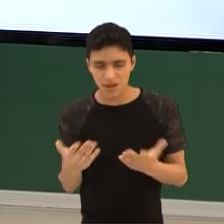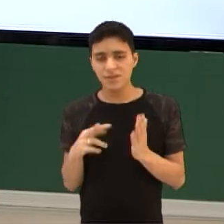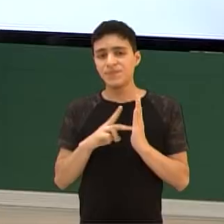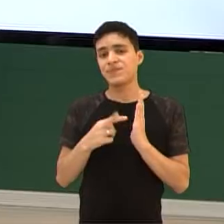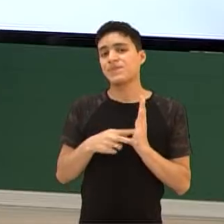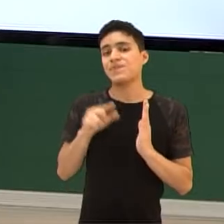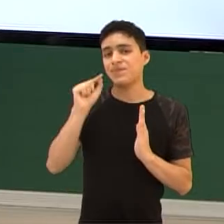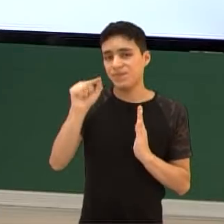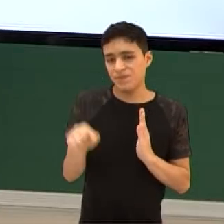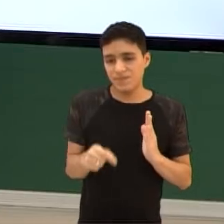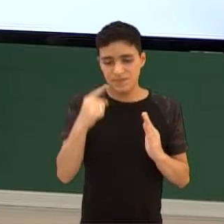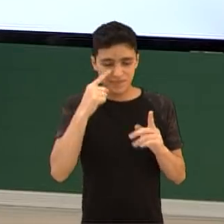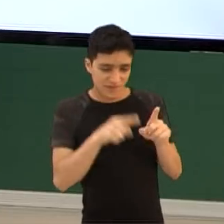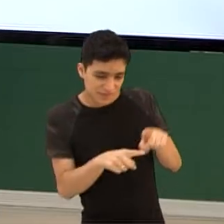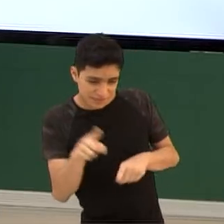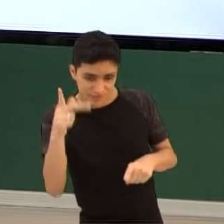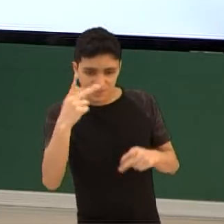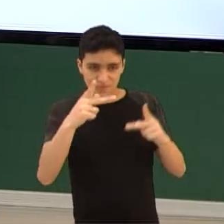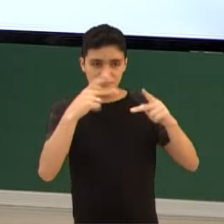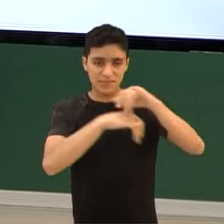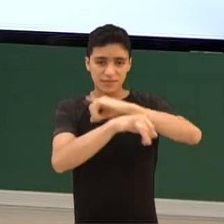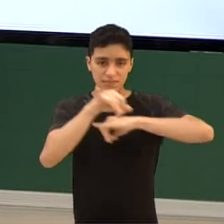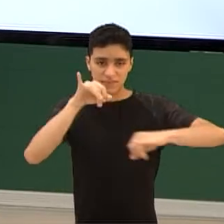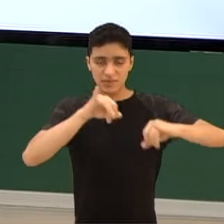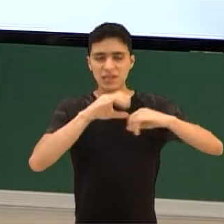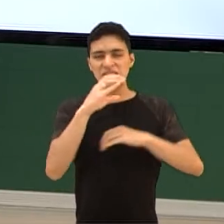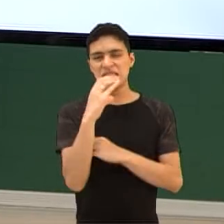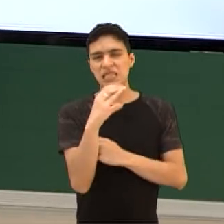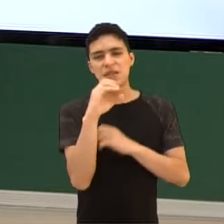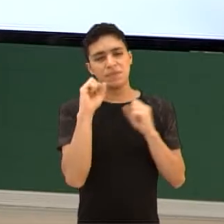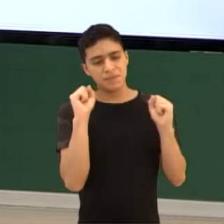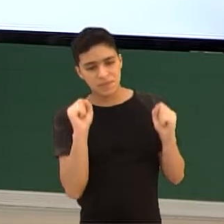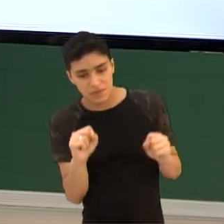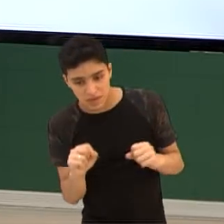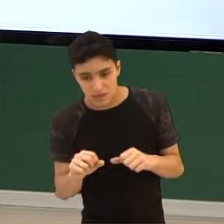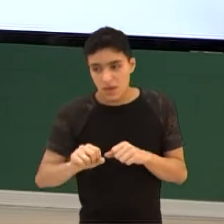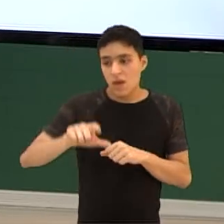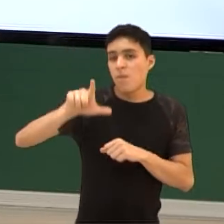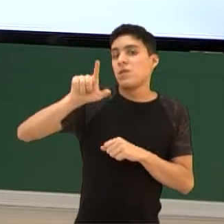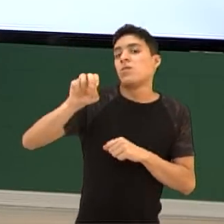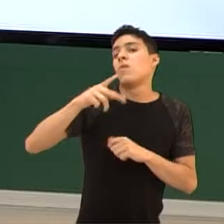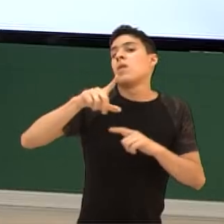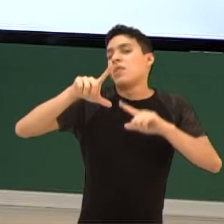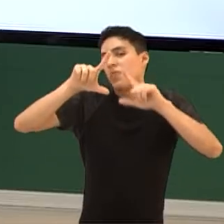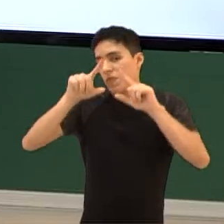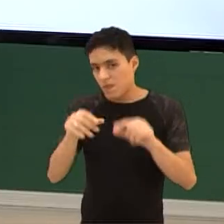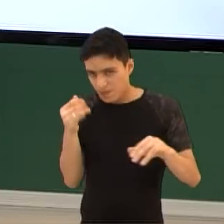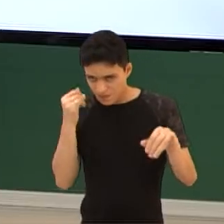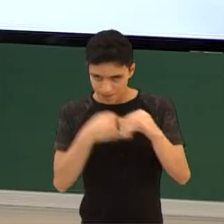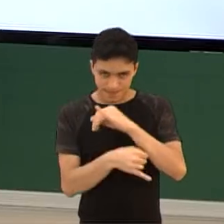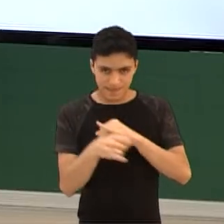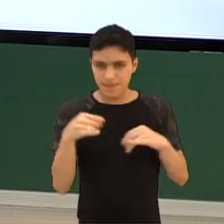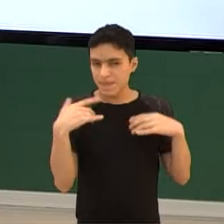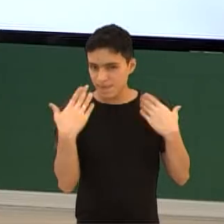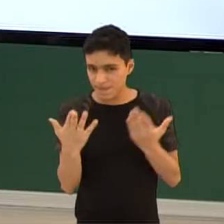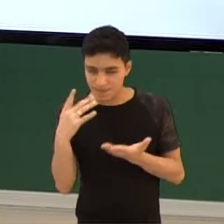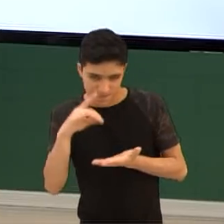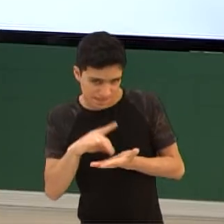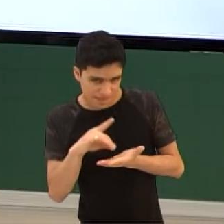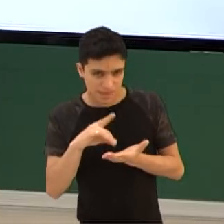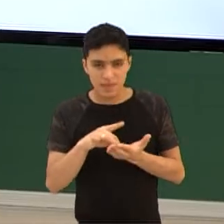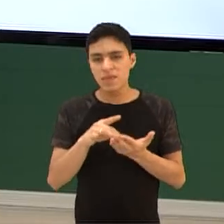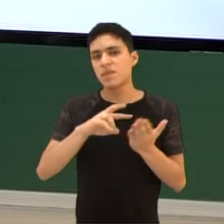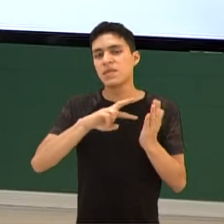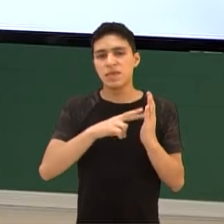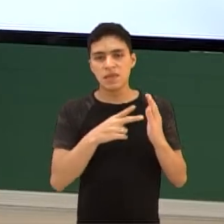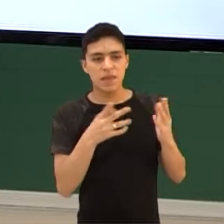caso, variando a sua energia cinética. Eu posso estar, como falei, aumentando ou reduzindo essa energia, consequentemente, aumentando ou reduzindo a